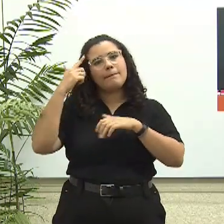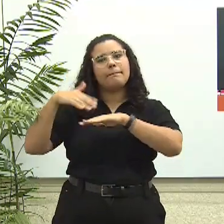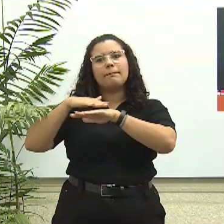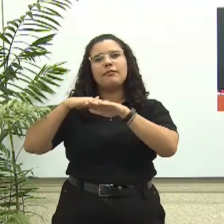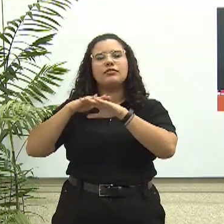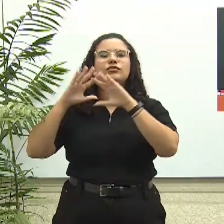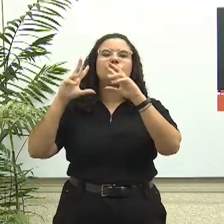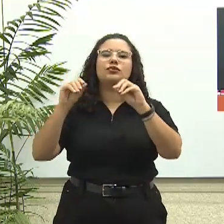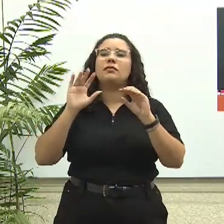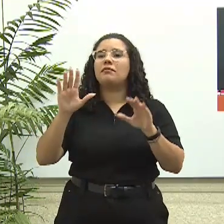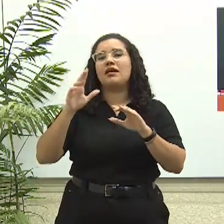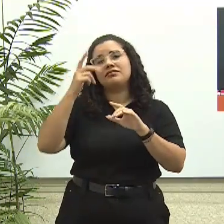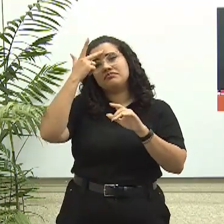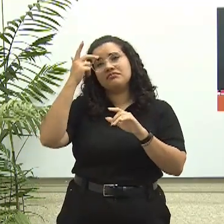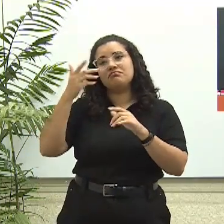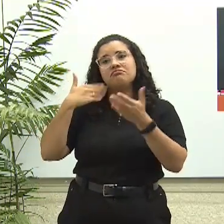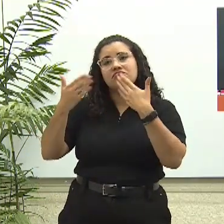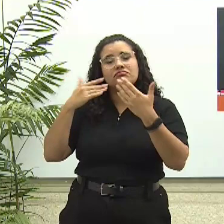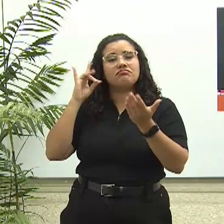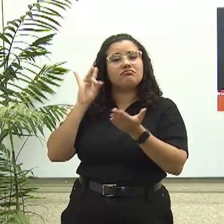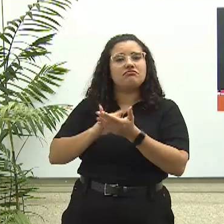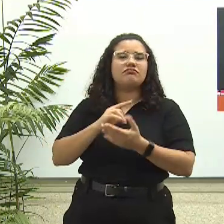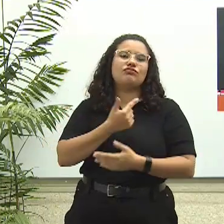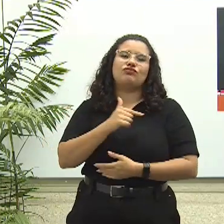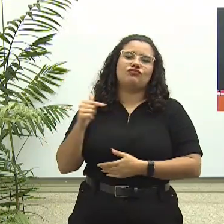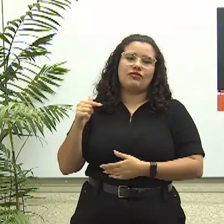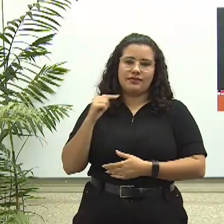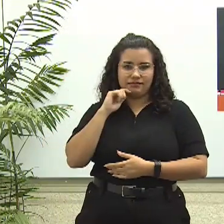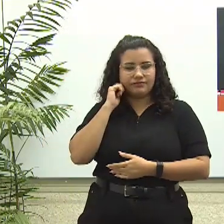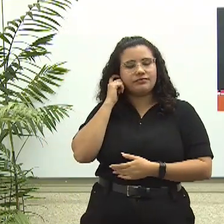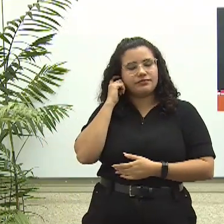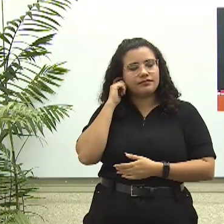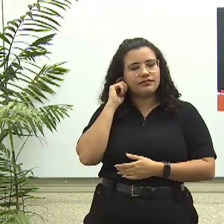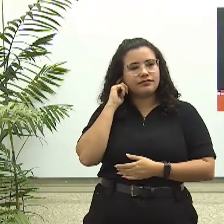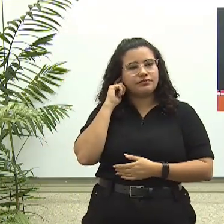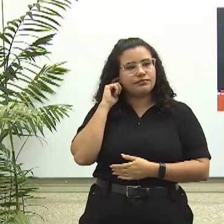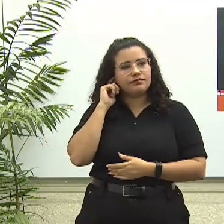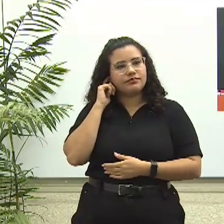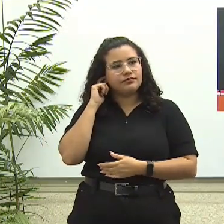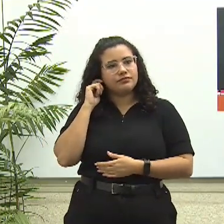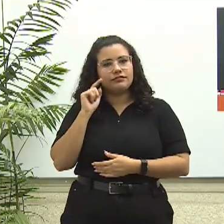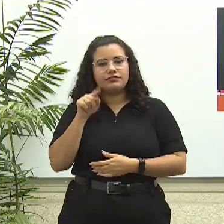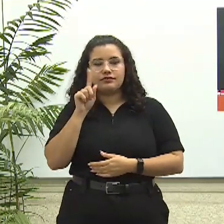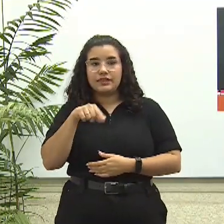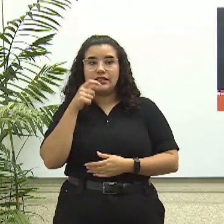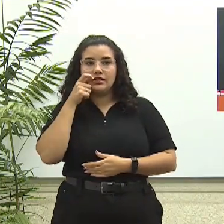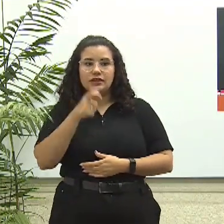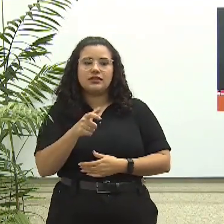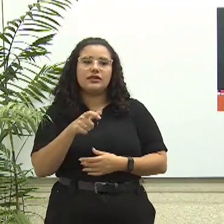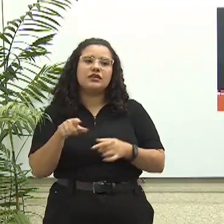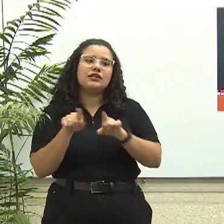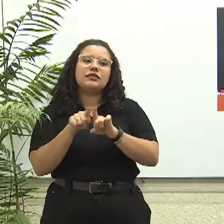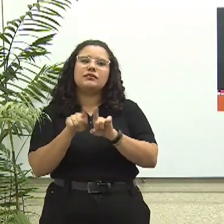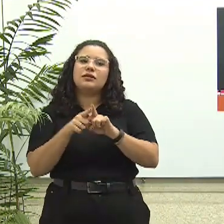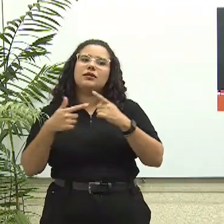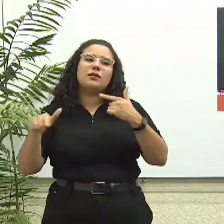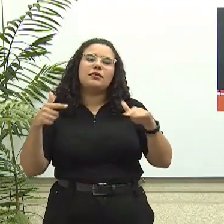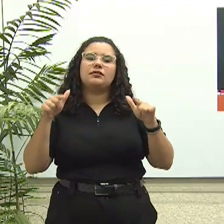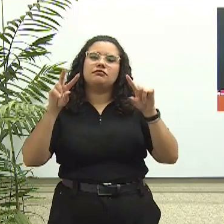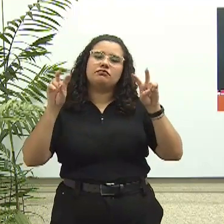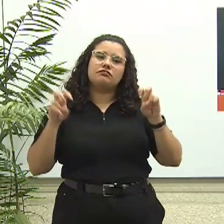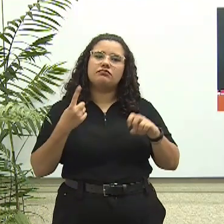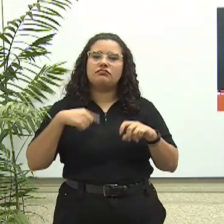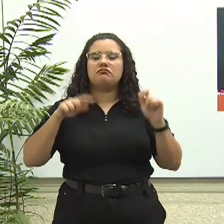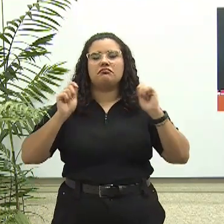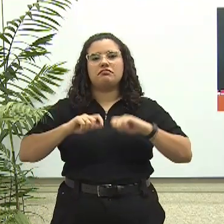enquanto ninguém fala com ninguém efetivamente né Isso é É bem interessante tantas outras né questões que a gente poderia